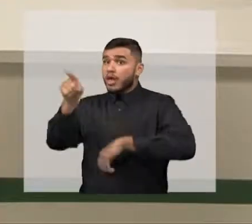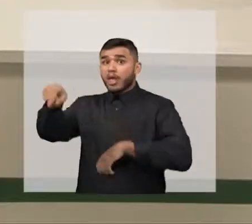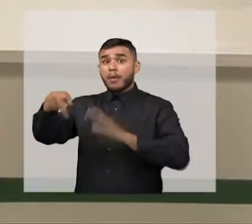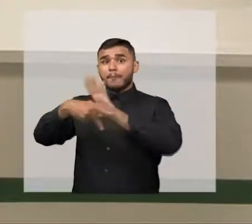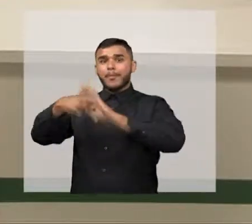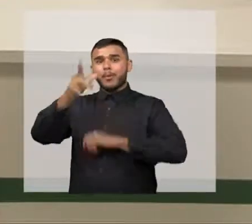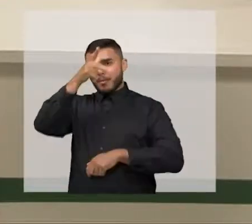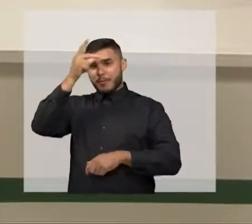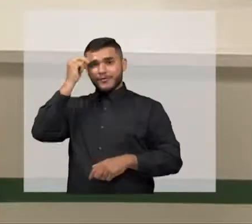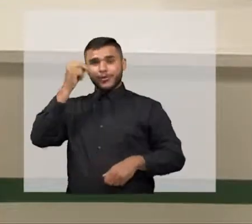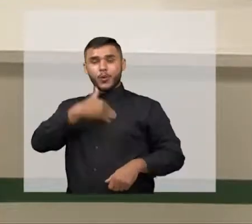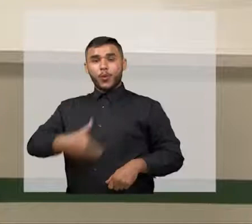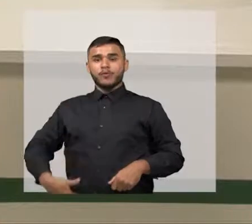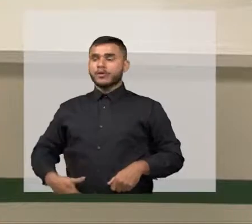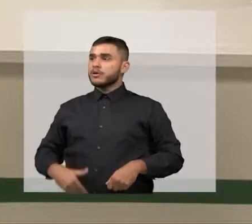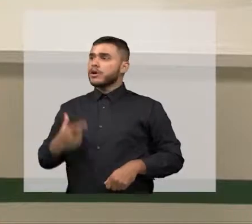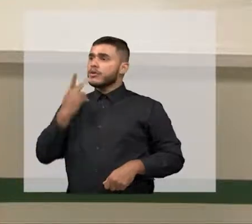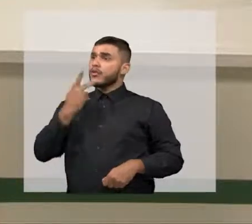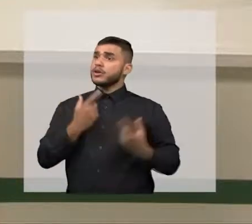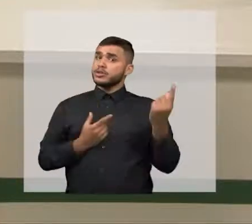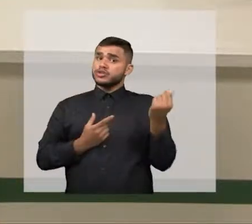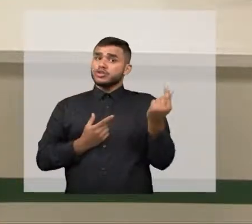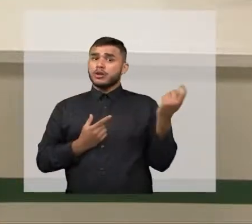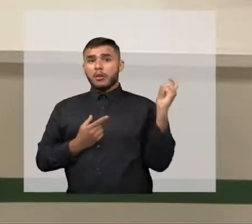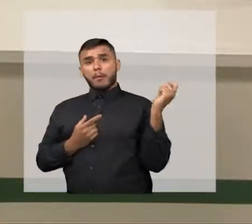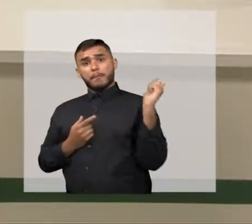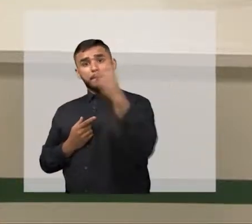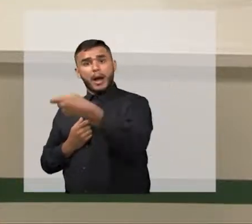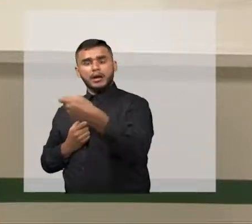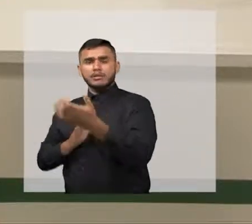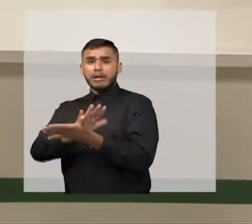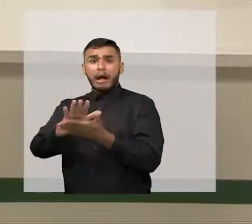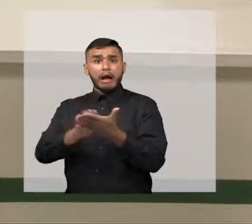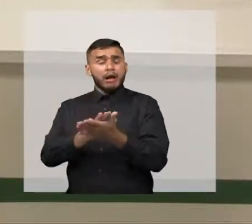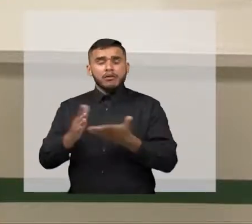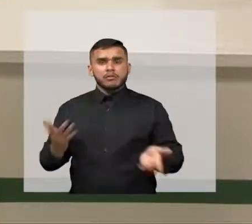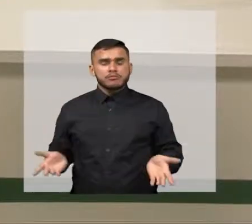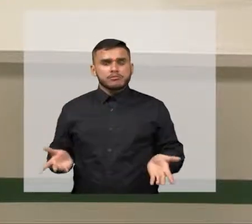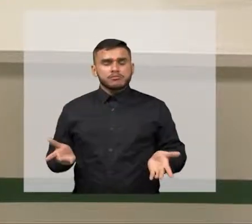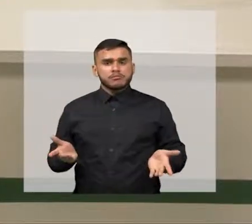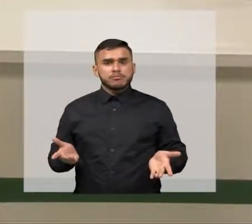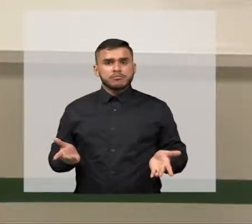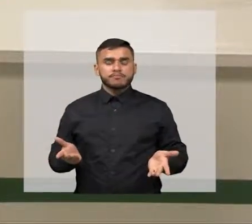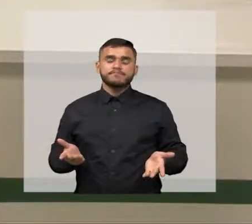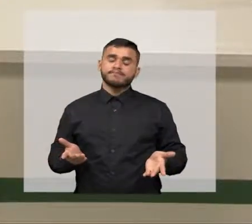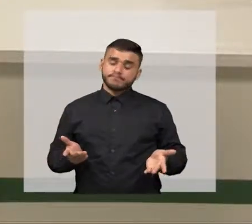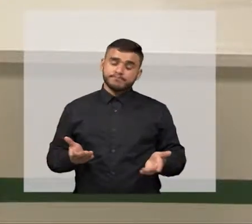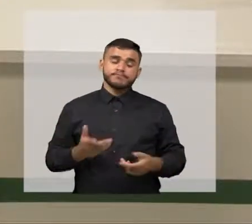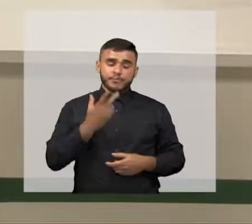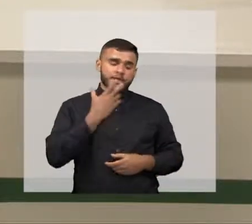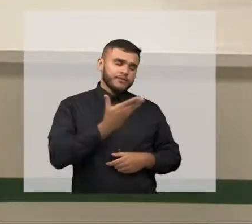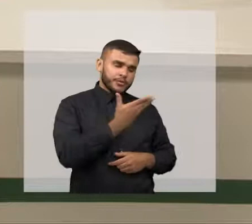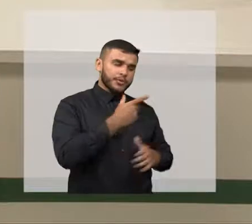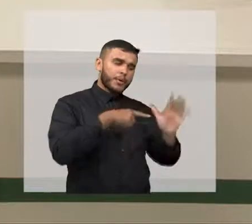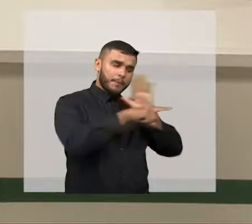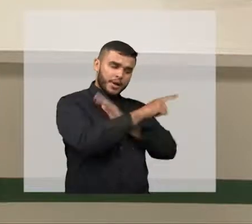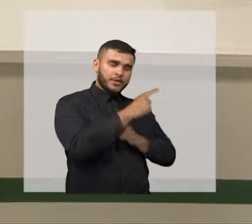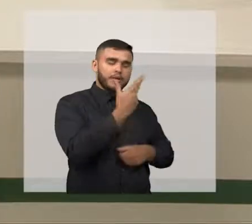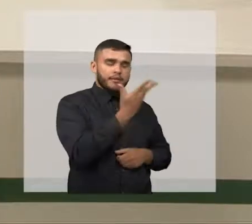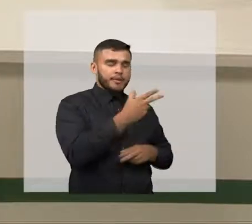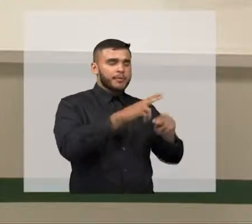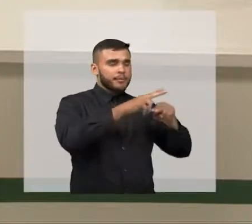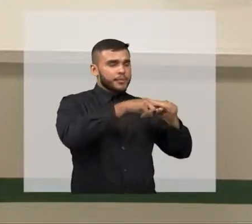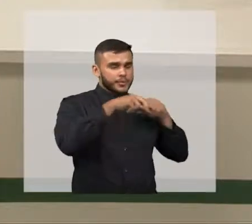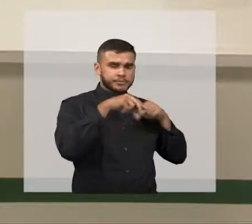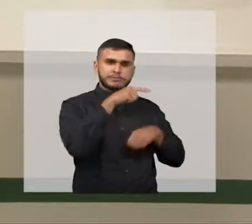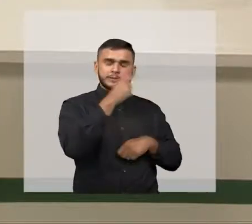Mas a carência em Caucaia, a senhora talvez foi essa sua inquietude